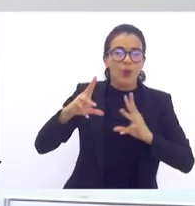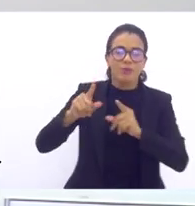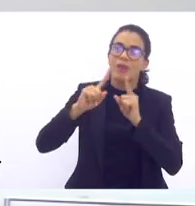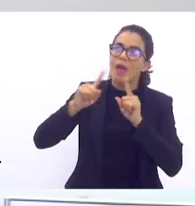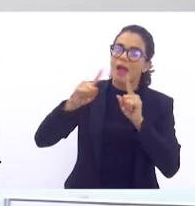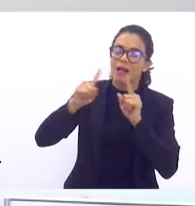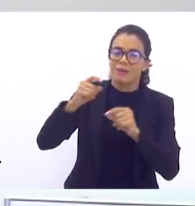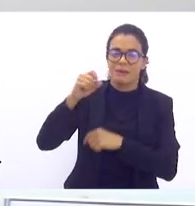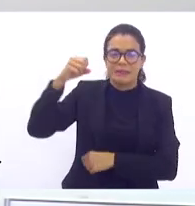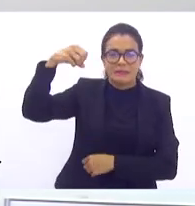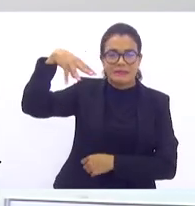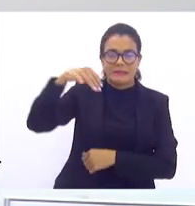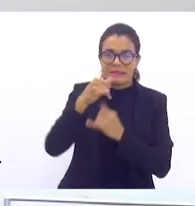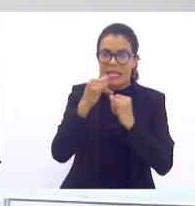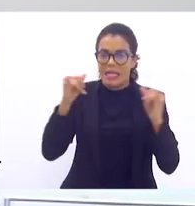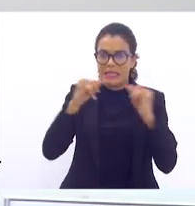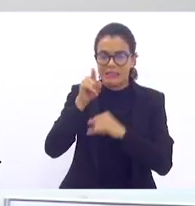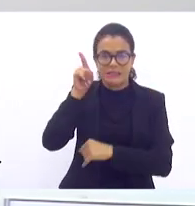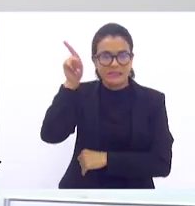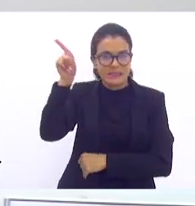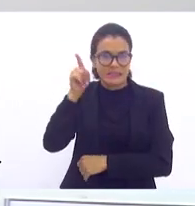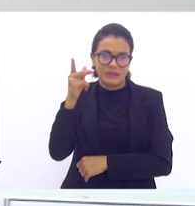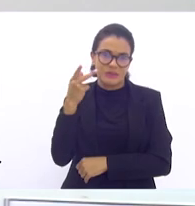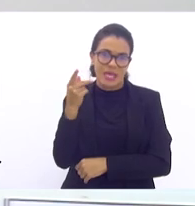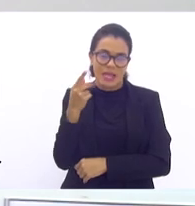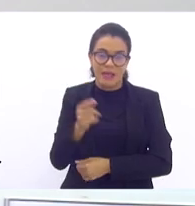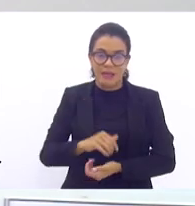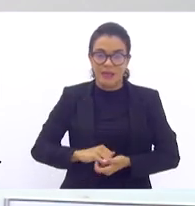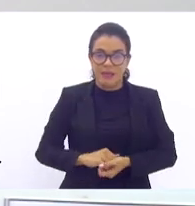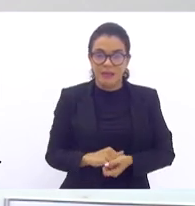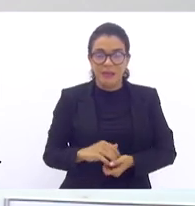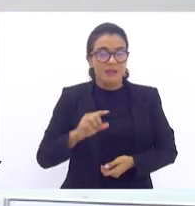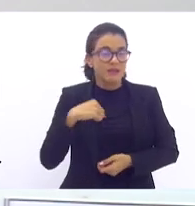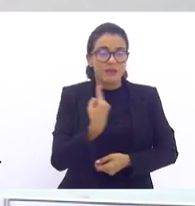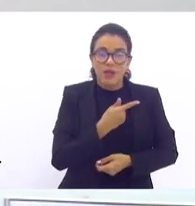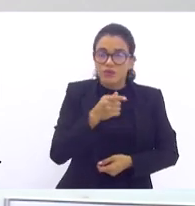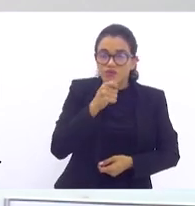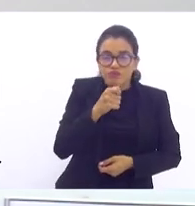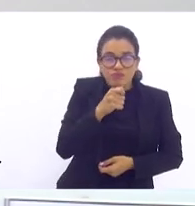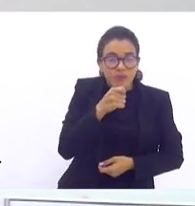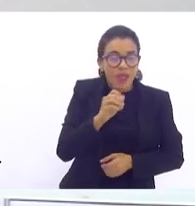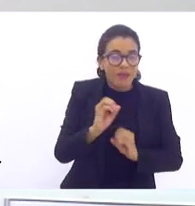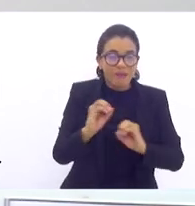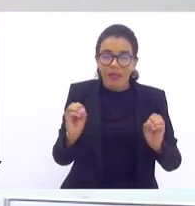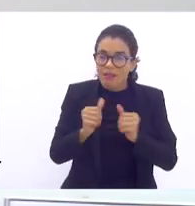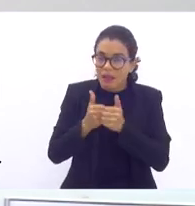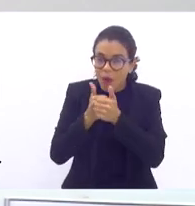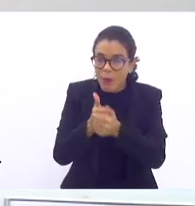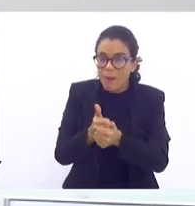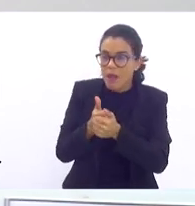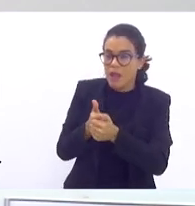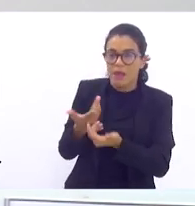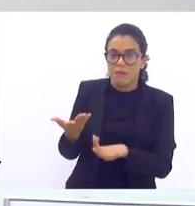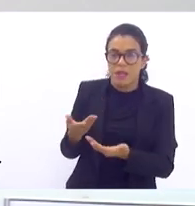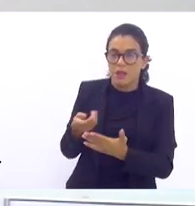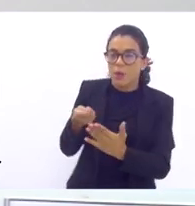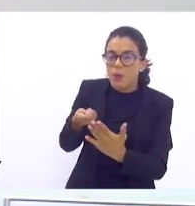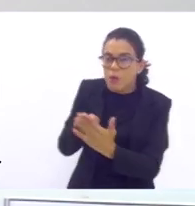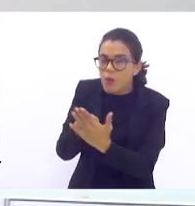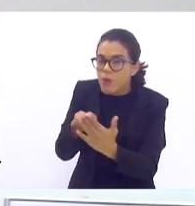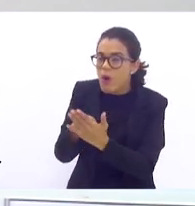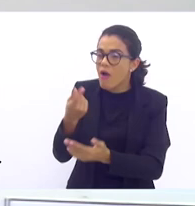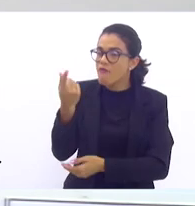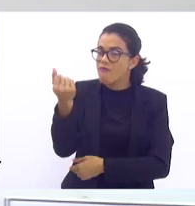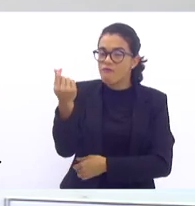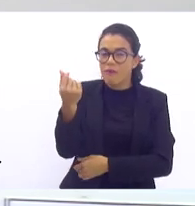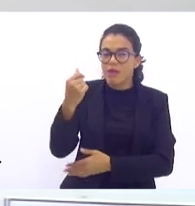concessões da concessionária de energia e nós não temos um acompanhamento muito claro com relação a formatação de preço